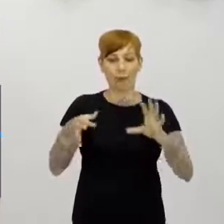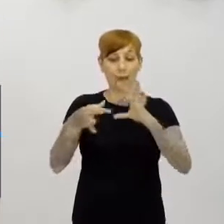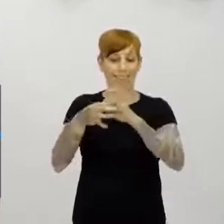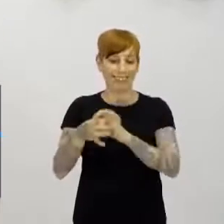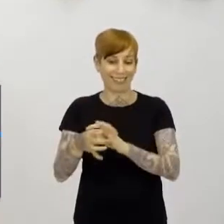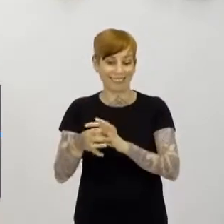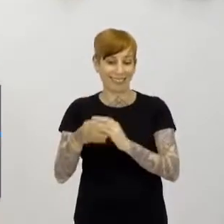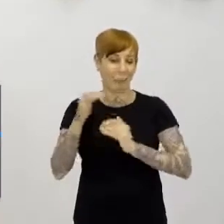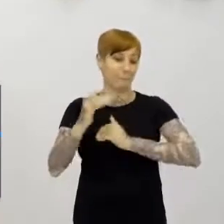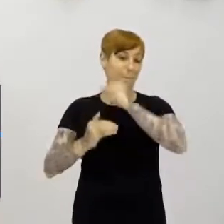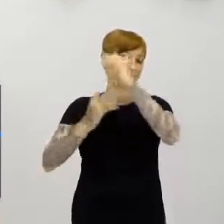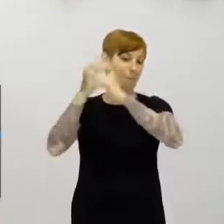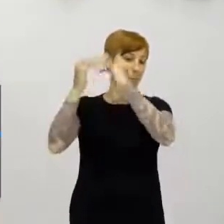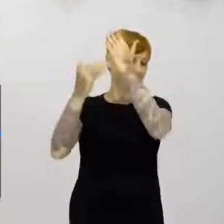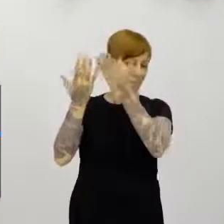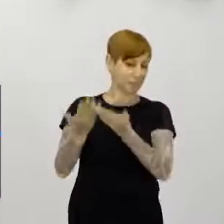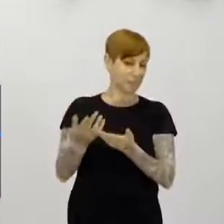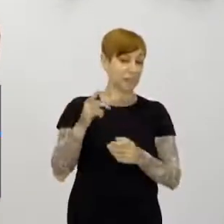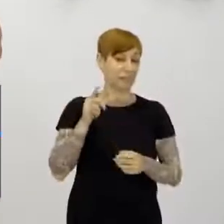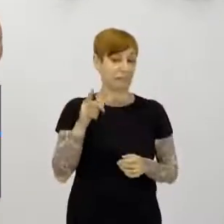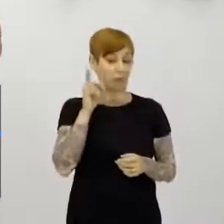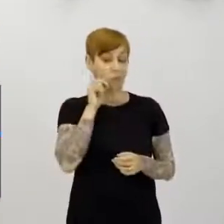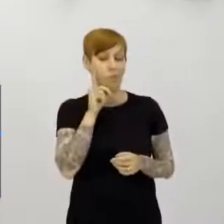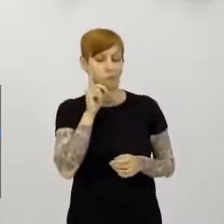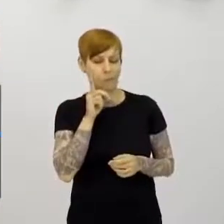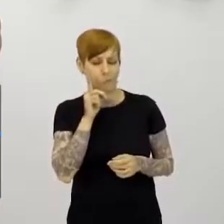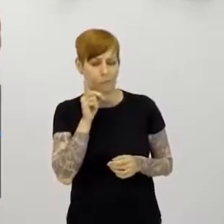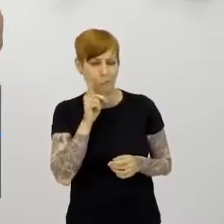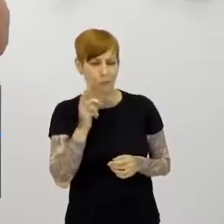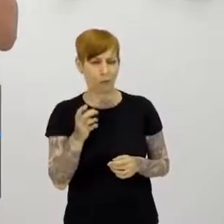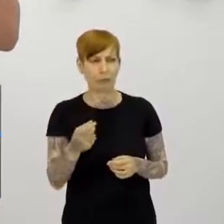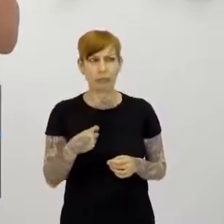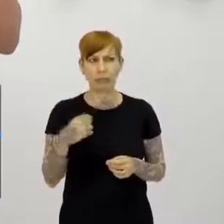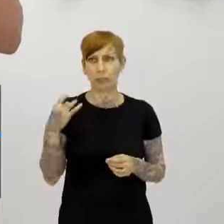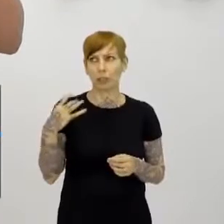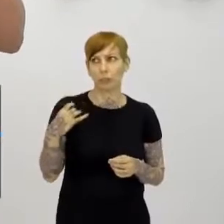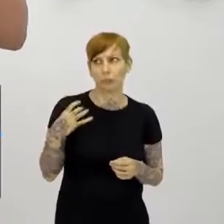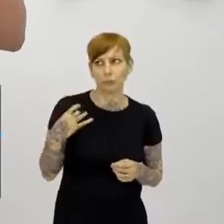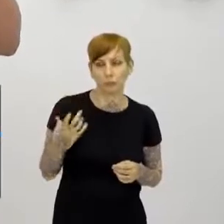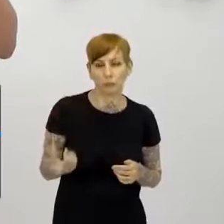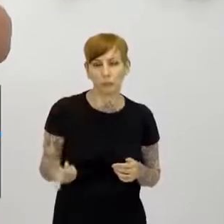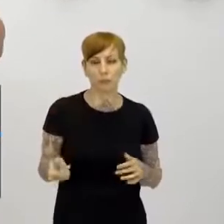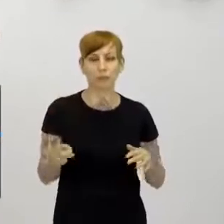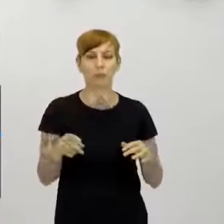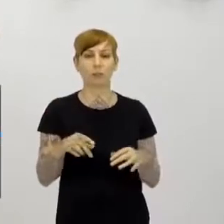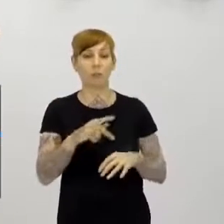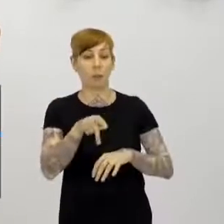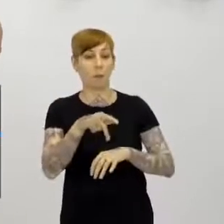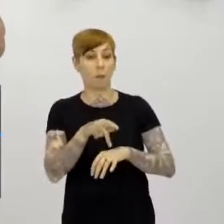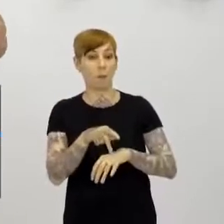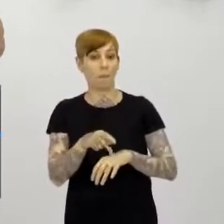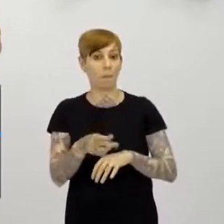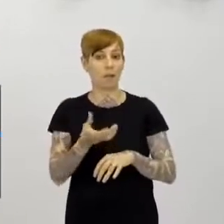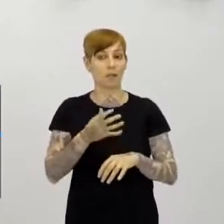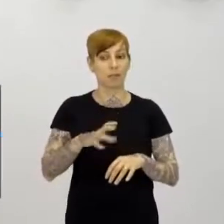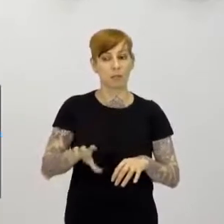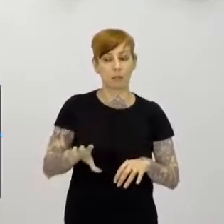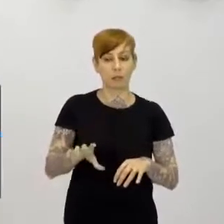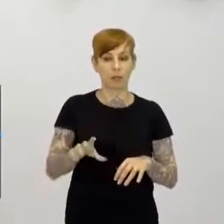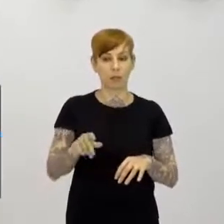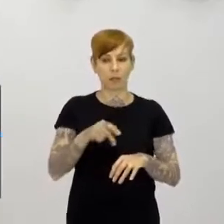essa Aliança para o Progresso? Os Estados Unidos, temendo que os países da América